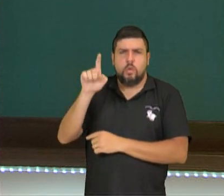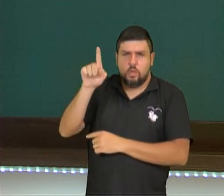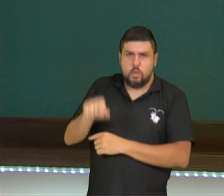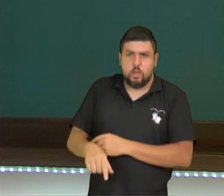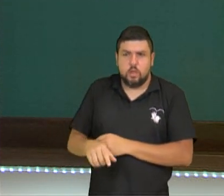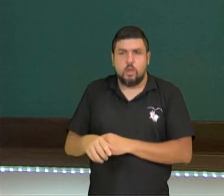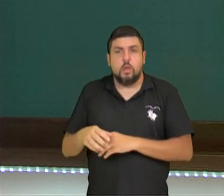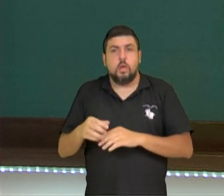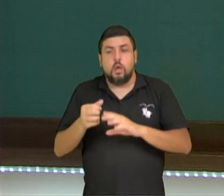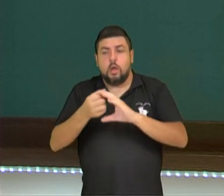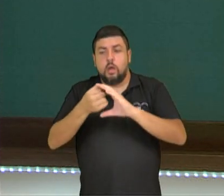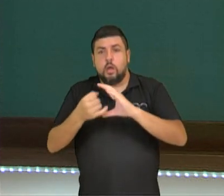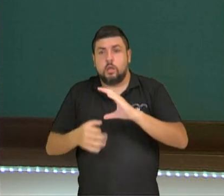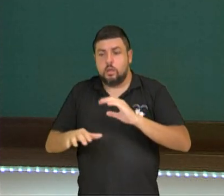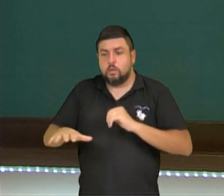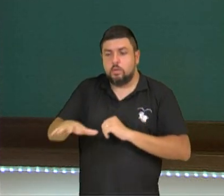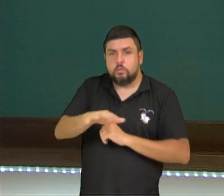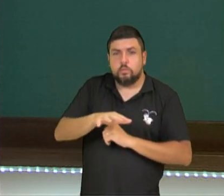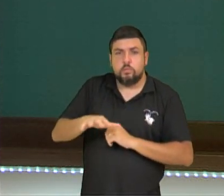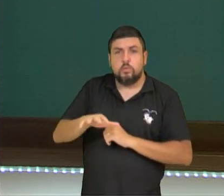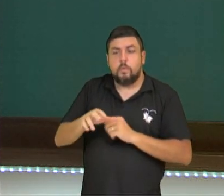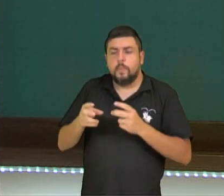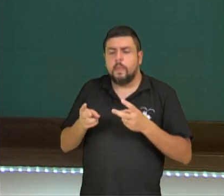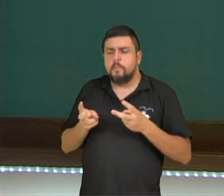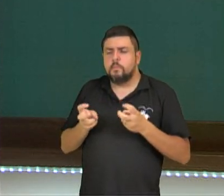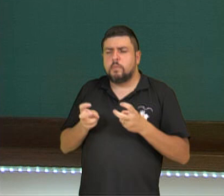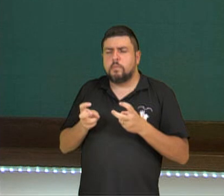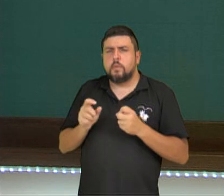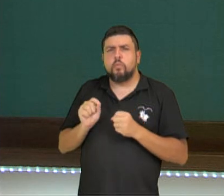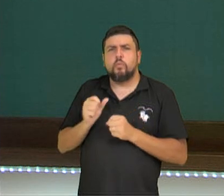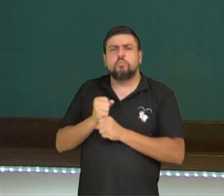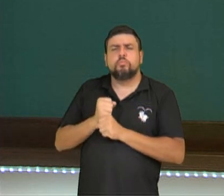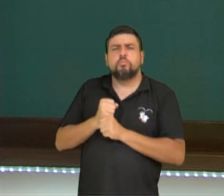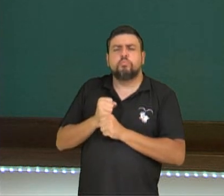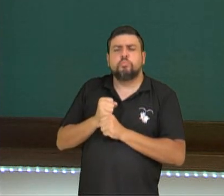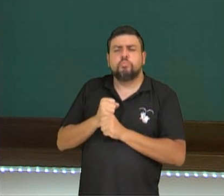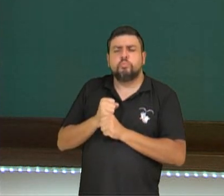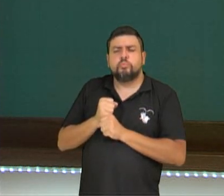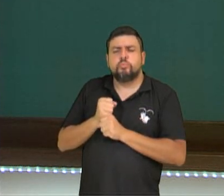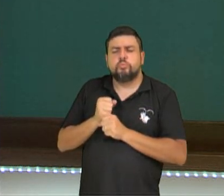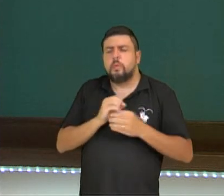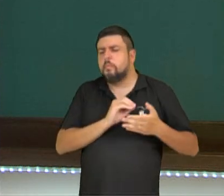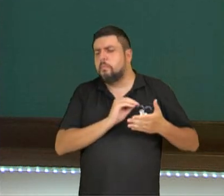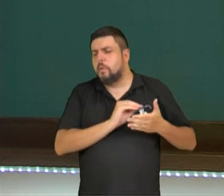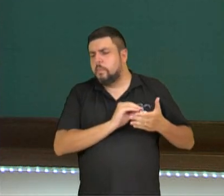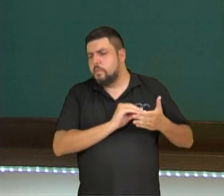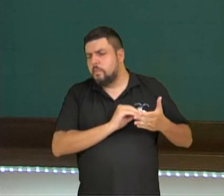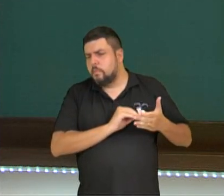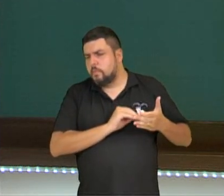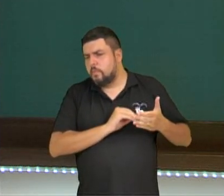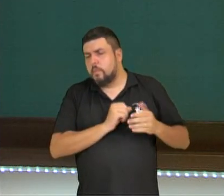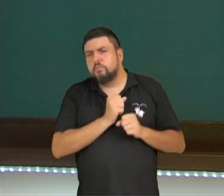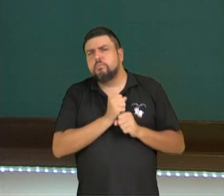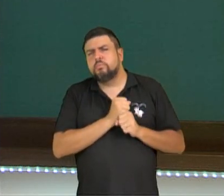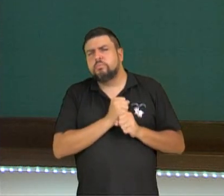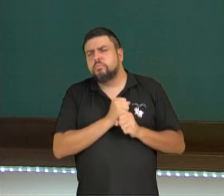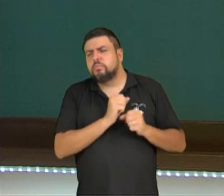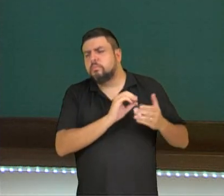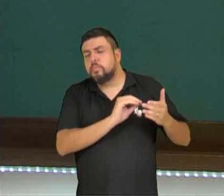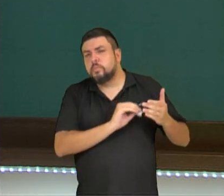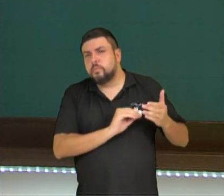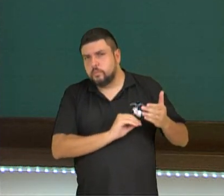de uma região observada ao longo de vários anos. eu observo e registro as informações do